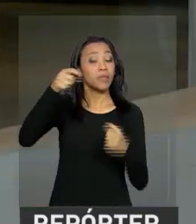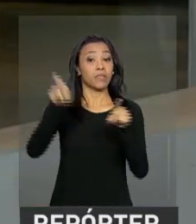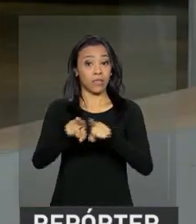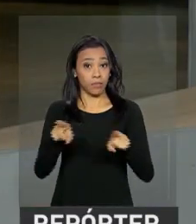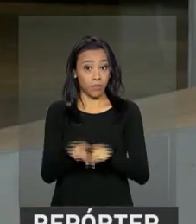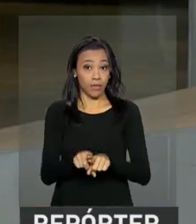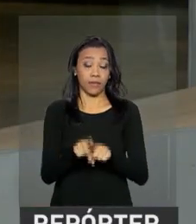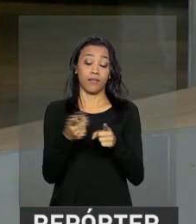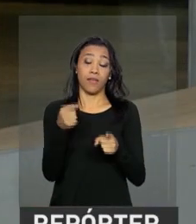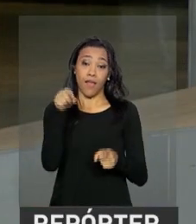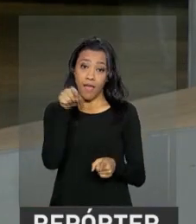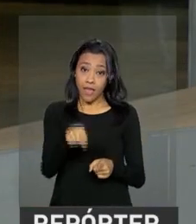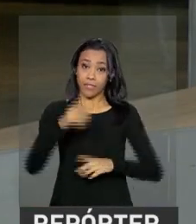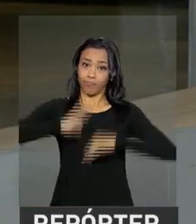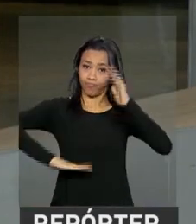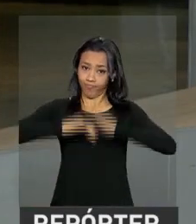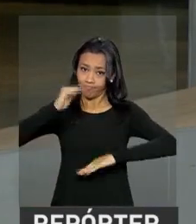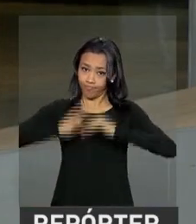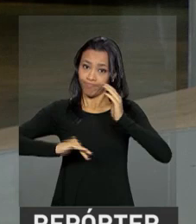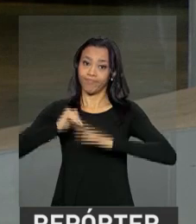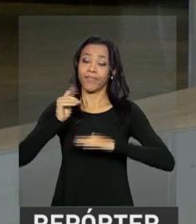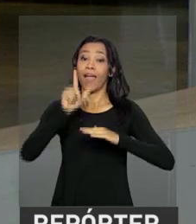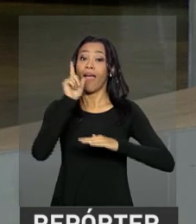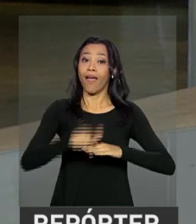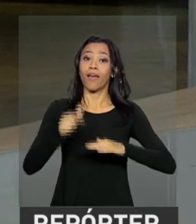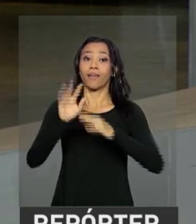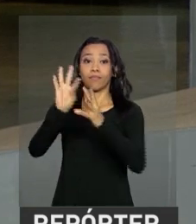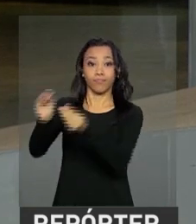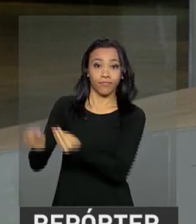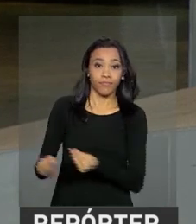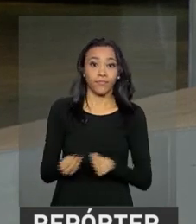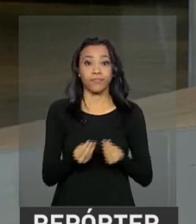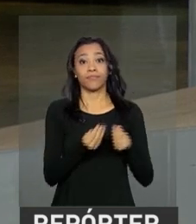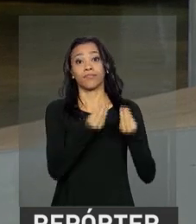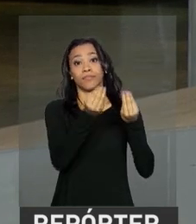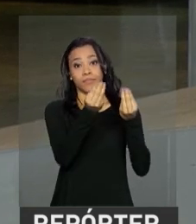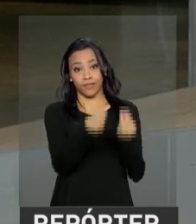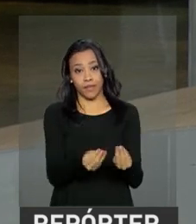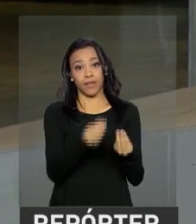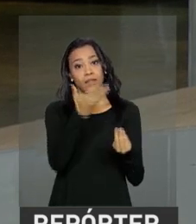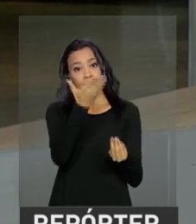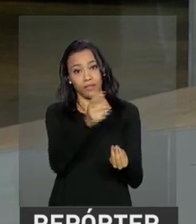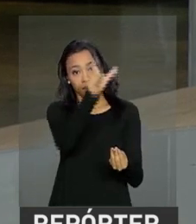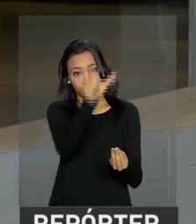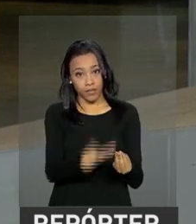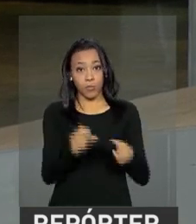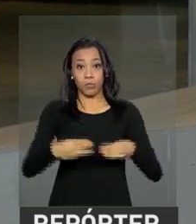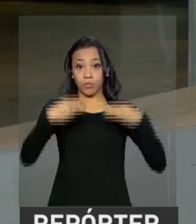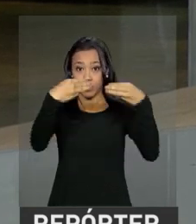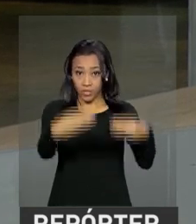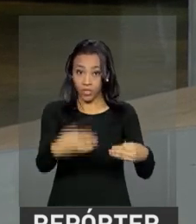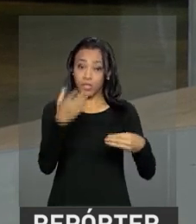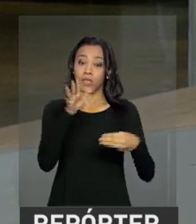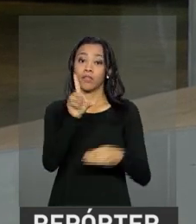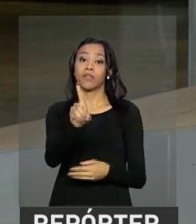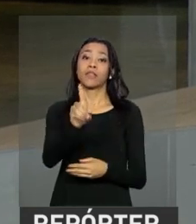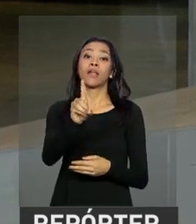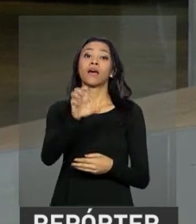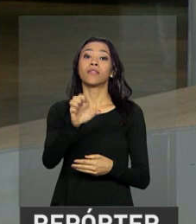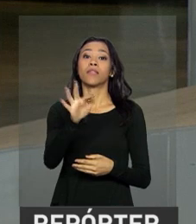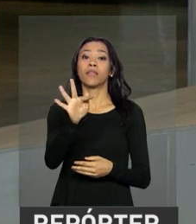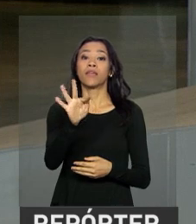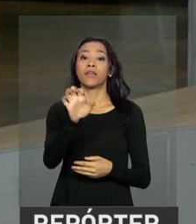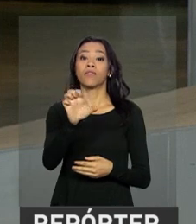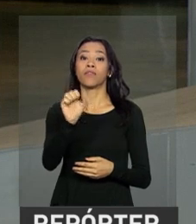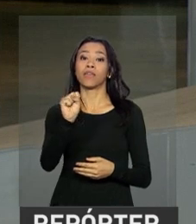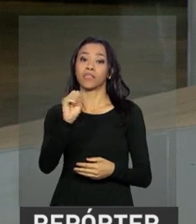remunerada. Essa competência, a gente lembra, havia sido transferida das Forças Armadas para o Ministério da Defesa, isso no ano